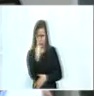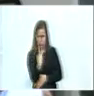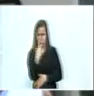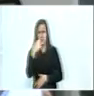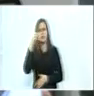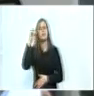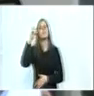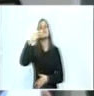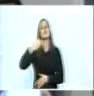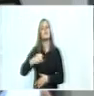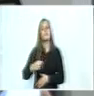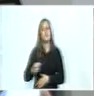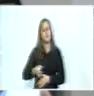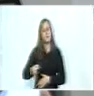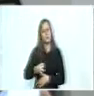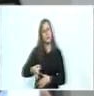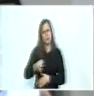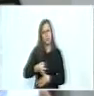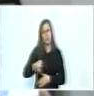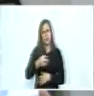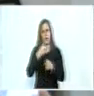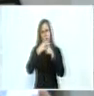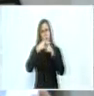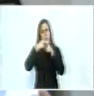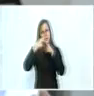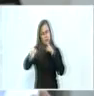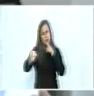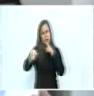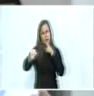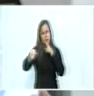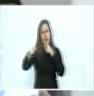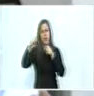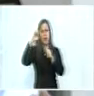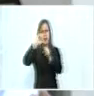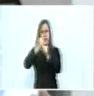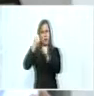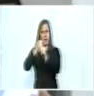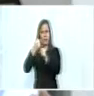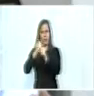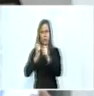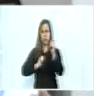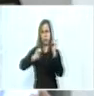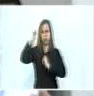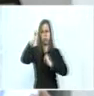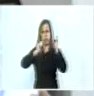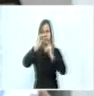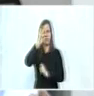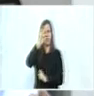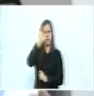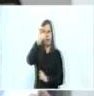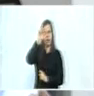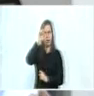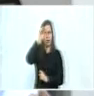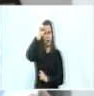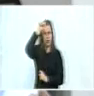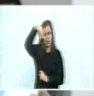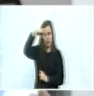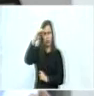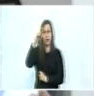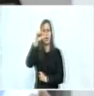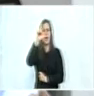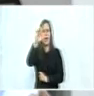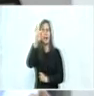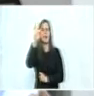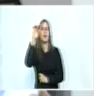R$ 148.376,61, tendo como vencedora a construtora Feranto Limitada, salientando que